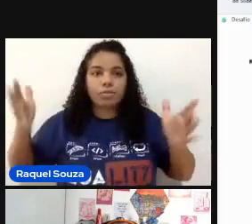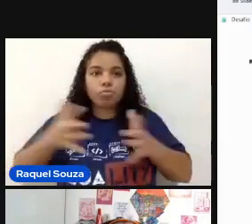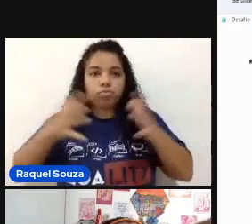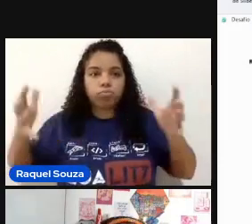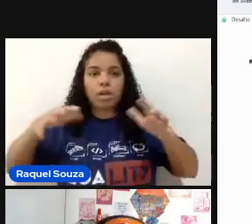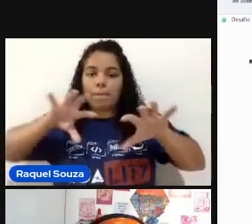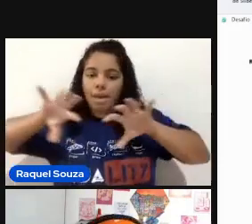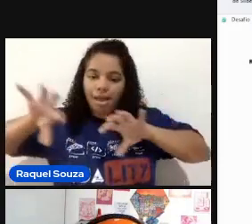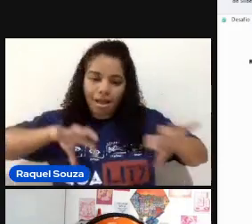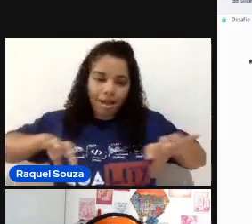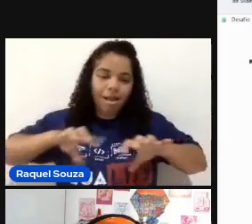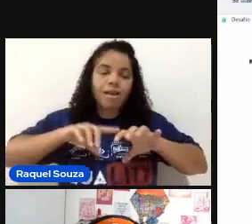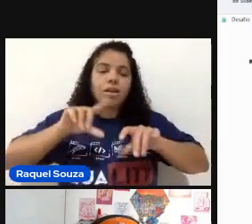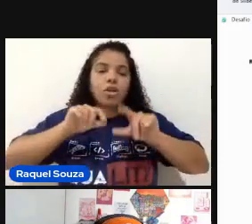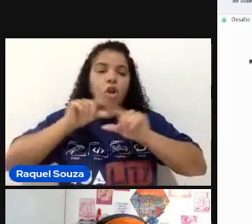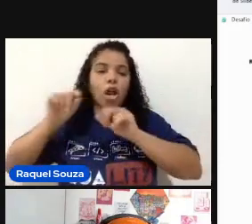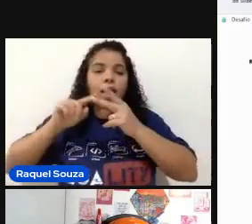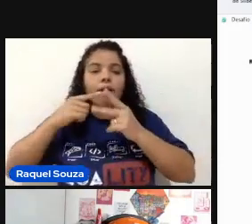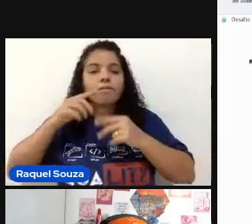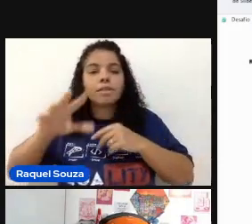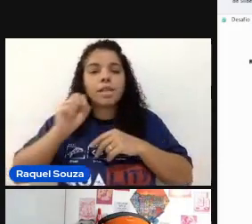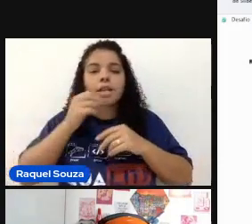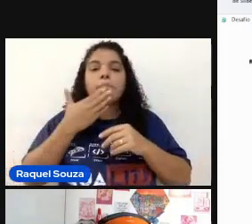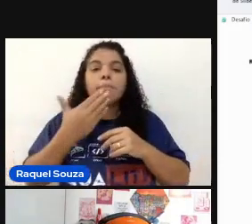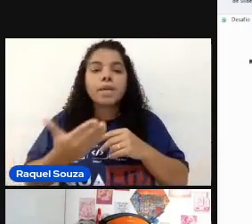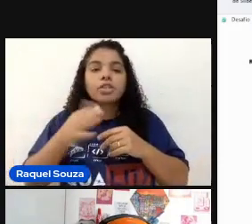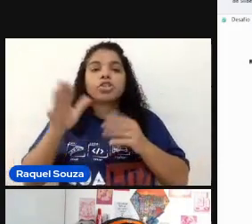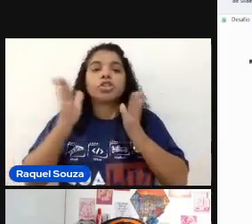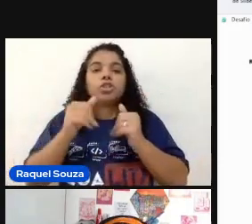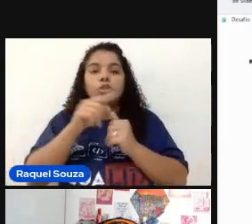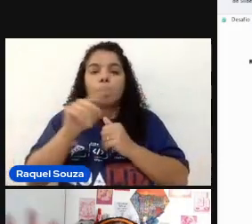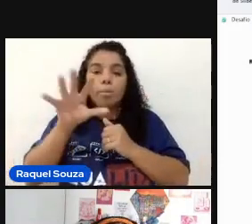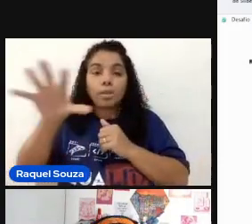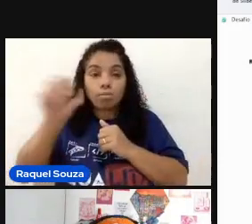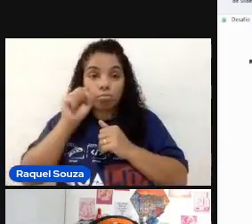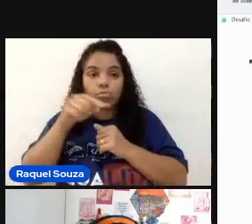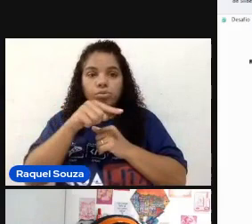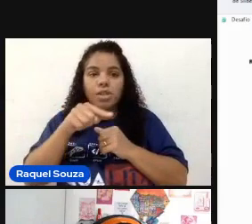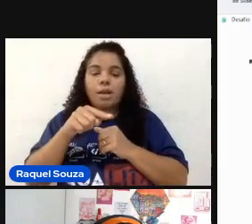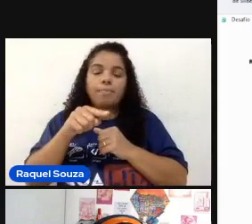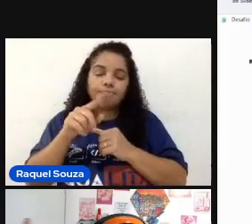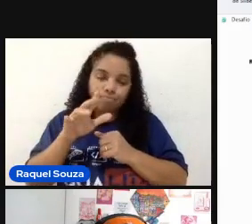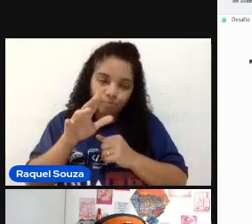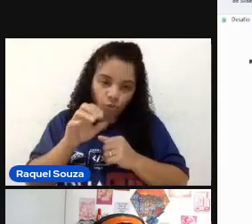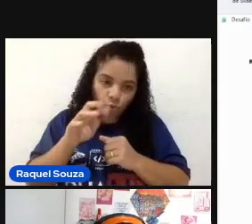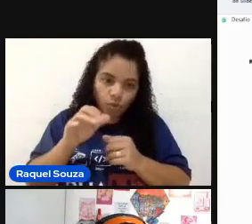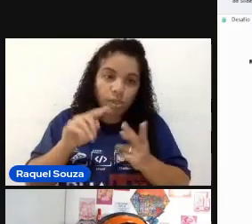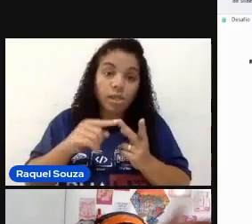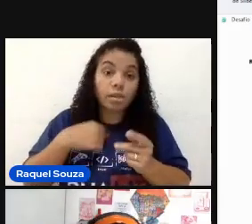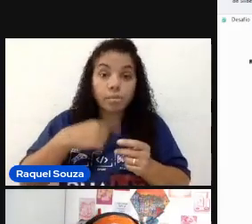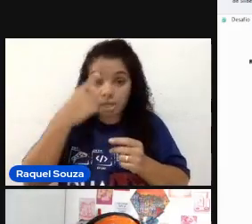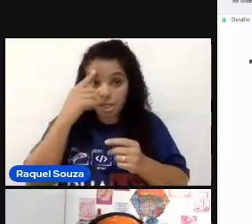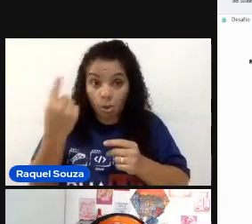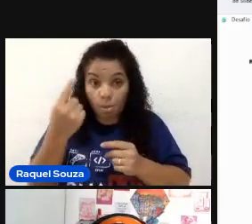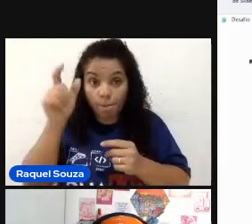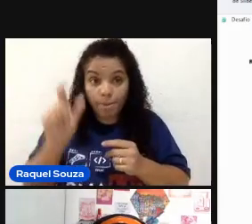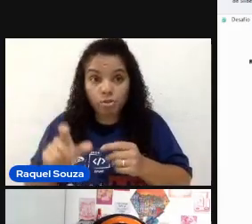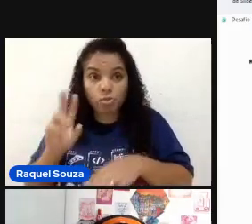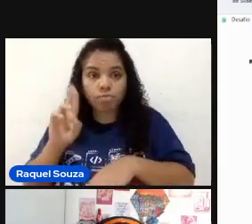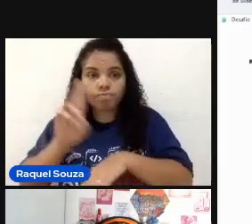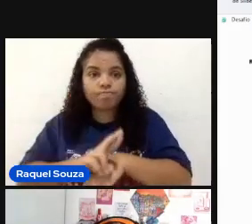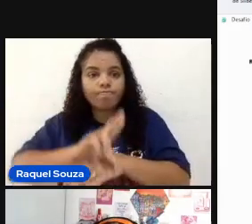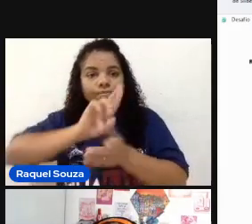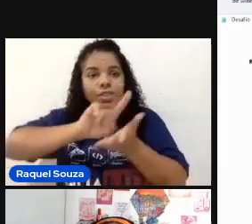seletiva e realizaria o pedido dessa coleta. Então, a gente tem que pensar que é uma pessoa representando